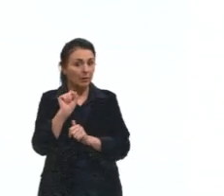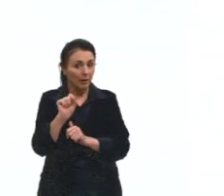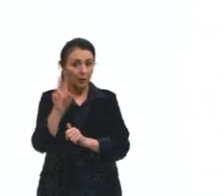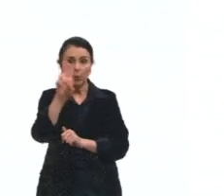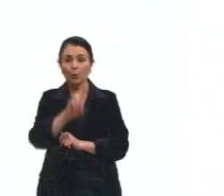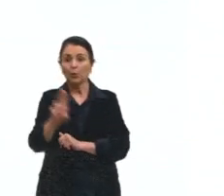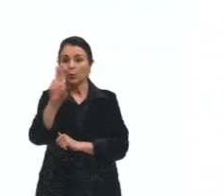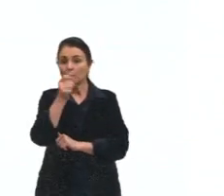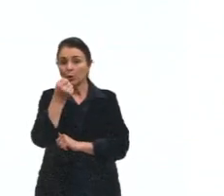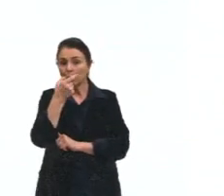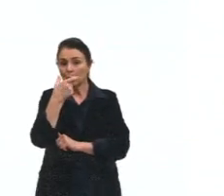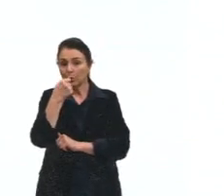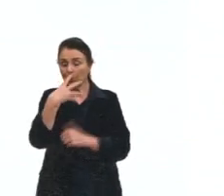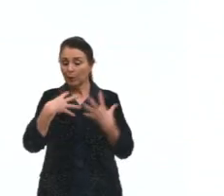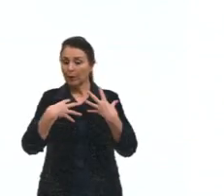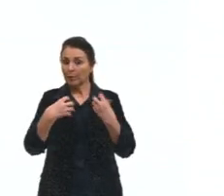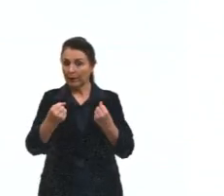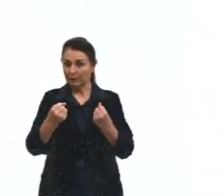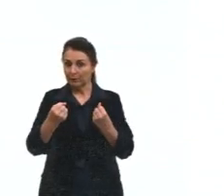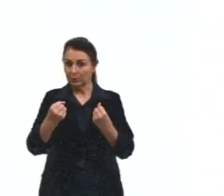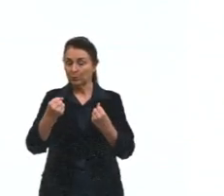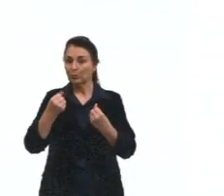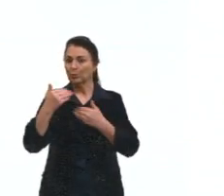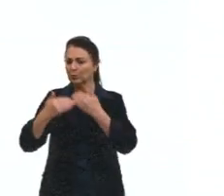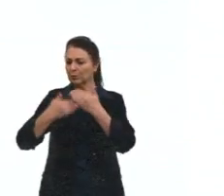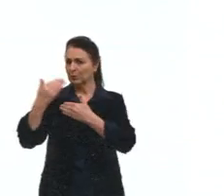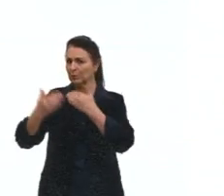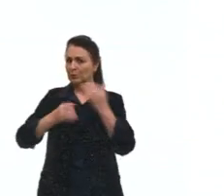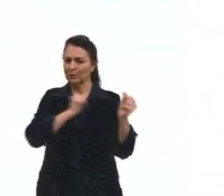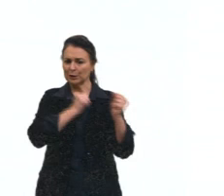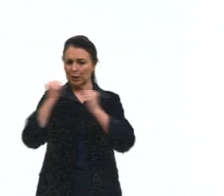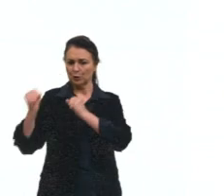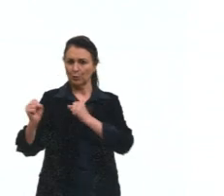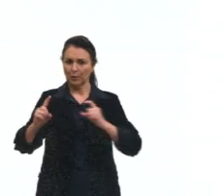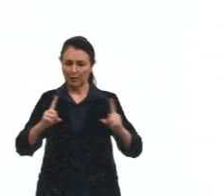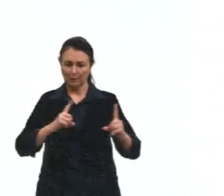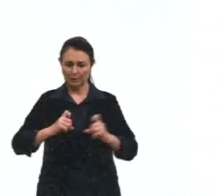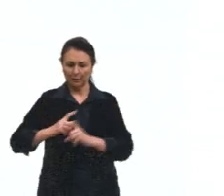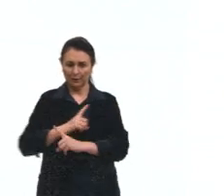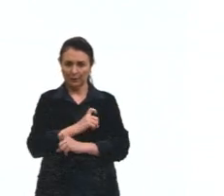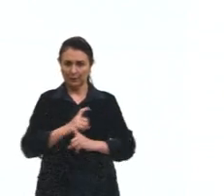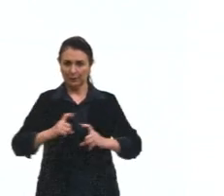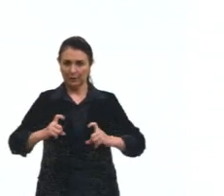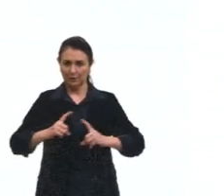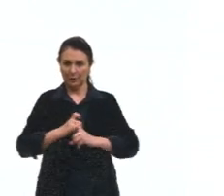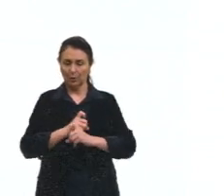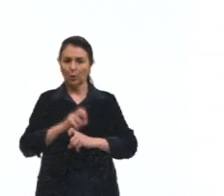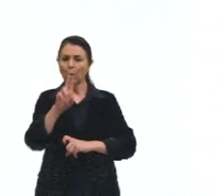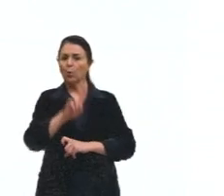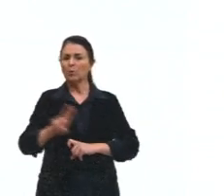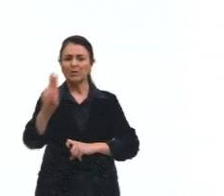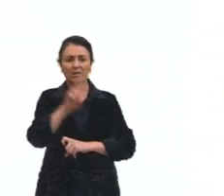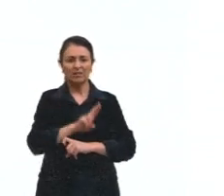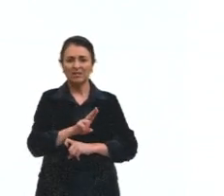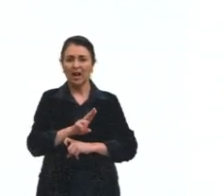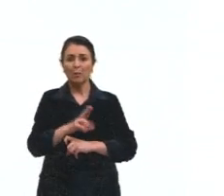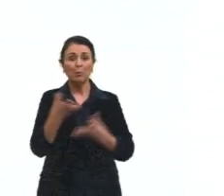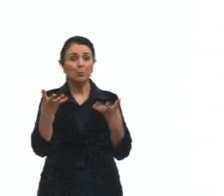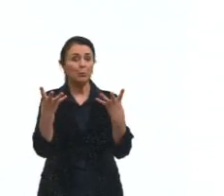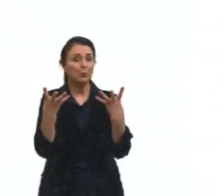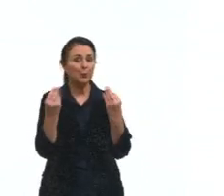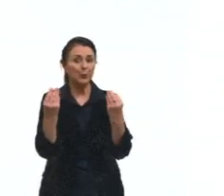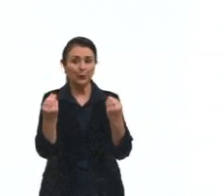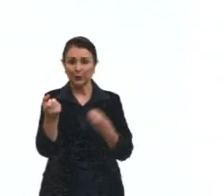antibióticos no desenvolvimento dessa super bactérias Então uso indiscriminado de antibióticos